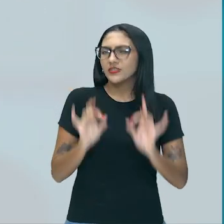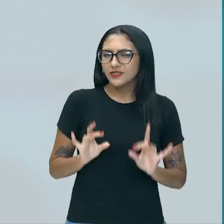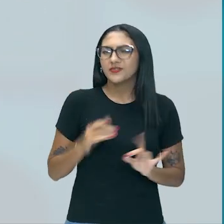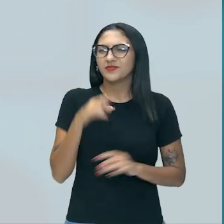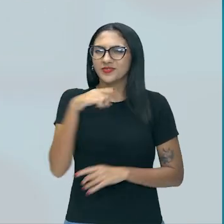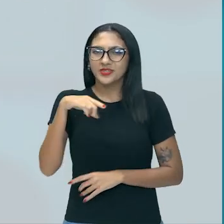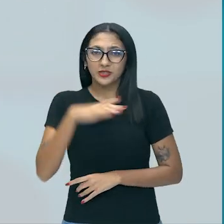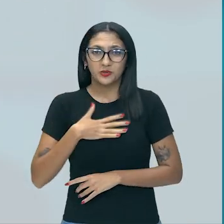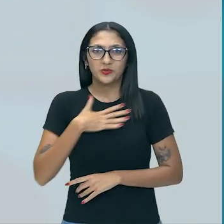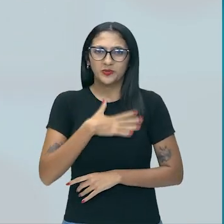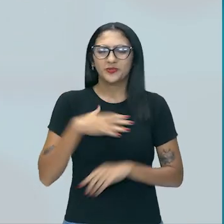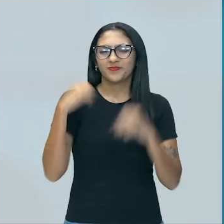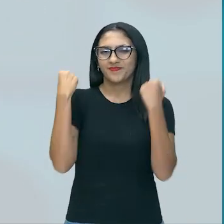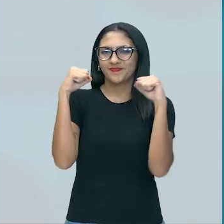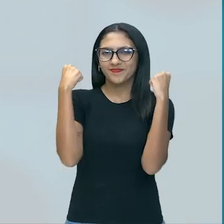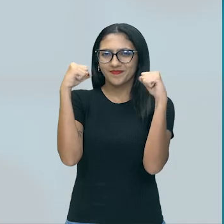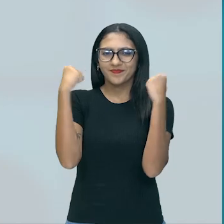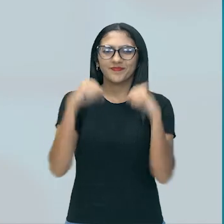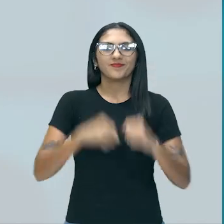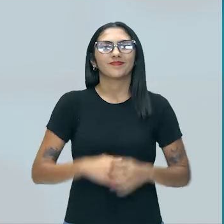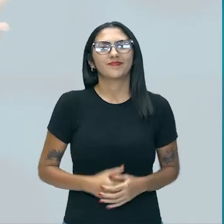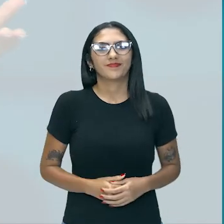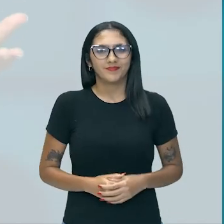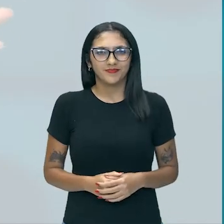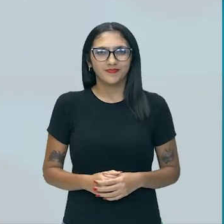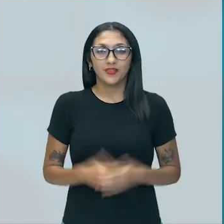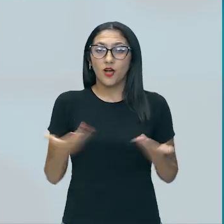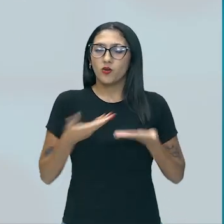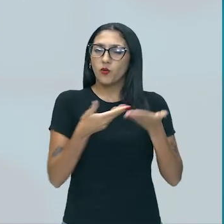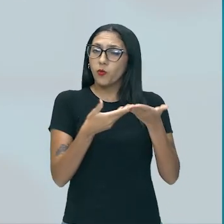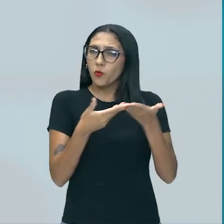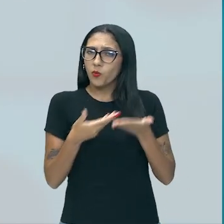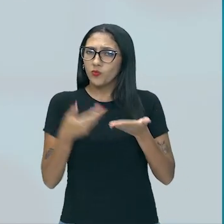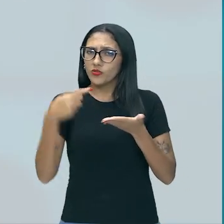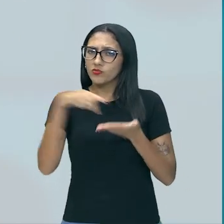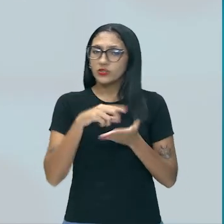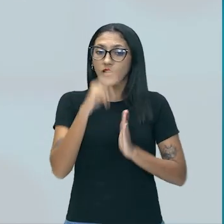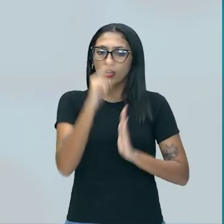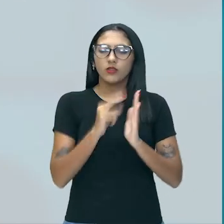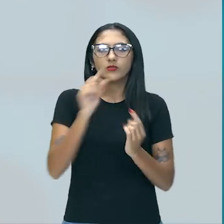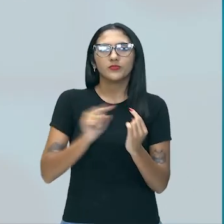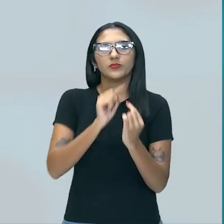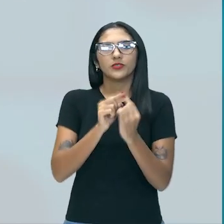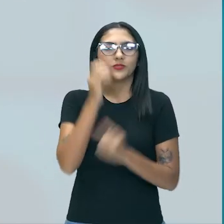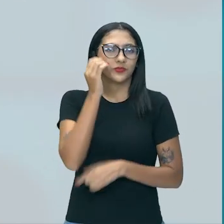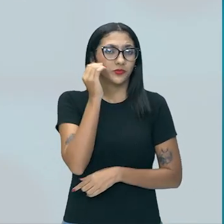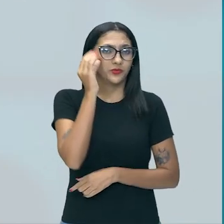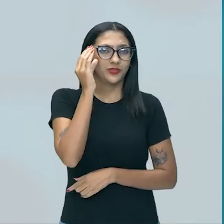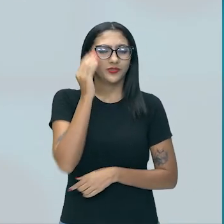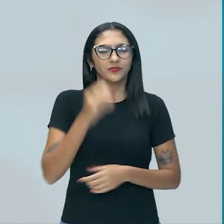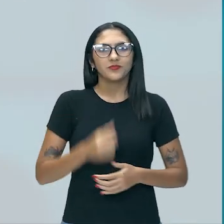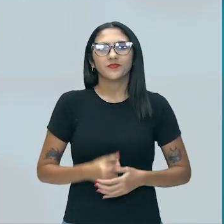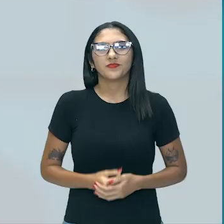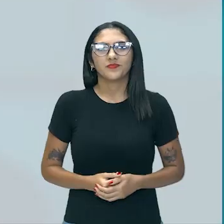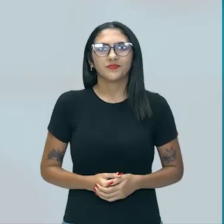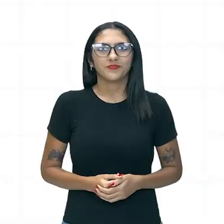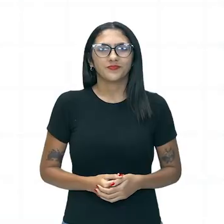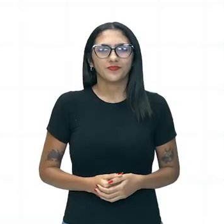componente de Educação Física. Convido vocês agora a fazer a leitura do objeto de conhecimento aqui comigo. Vamos